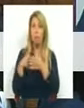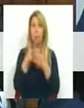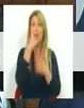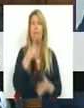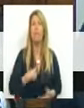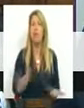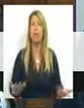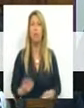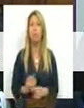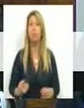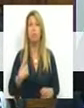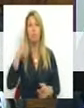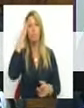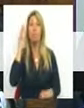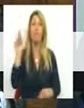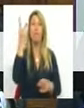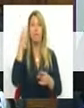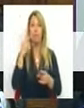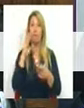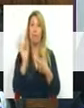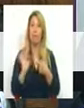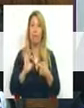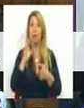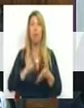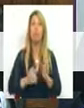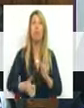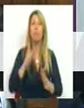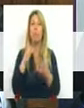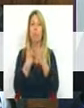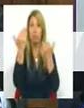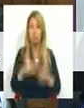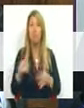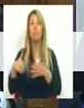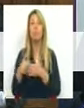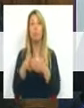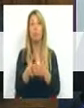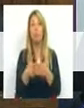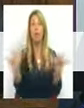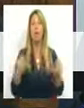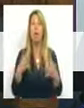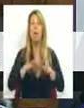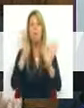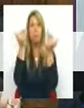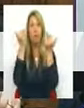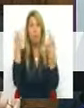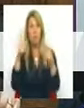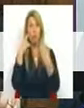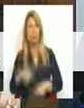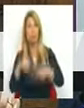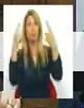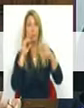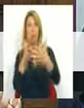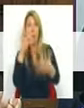Eu acho que os dois fatores fundamentais que condicionaram em muito o processo foi, obviamente, o facto das notícias que saíram e o impacto que